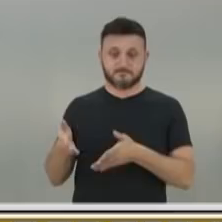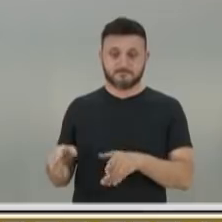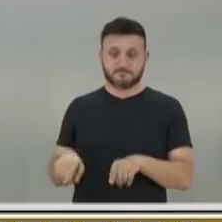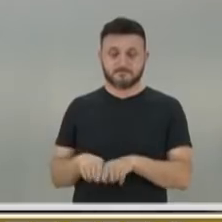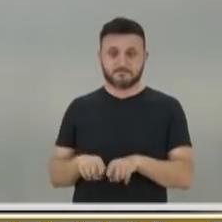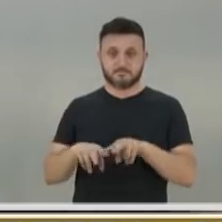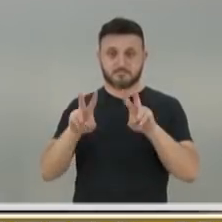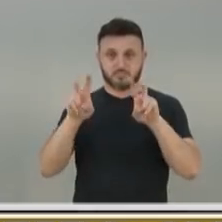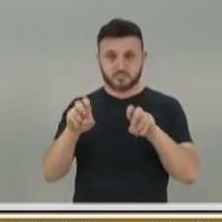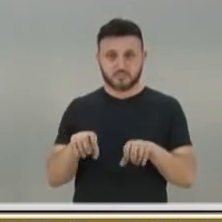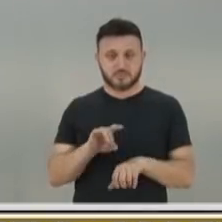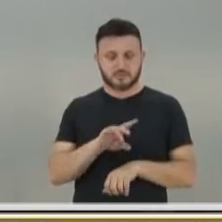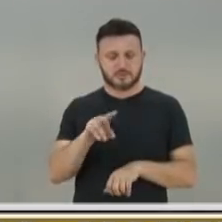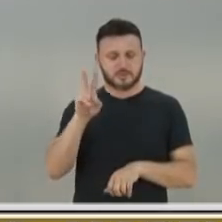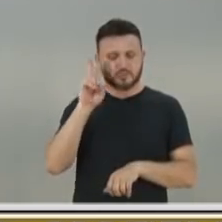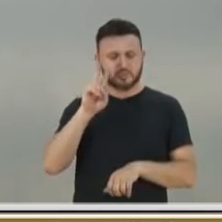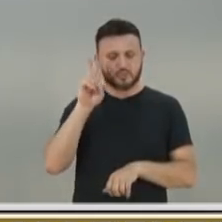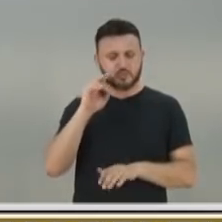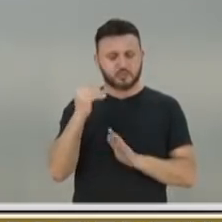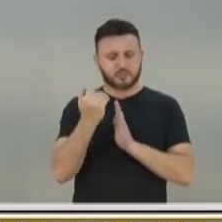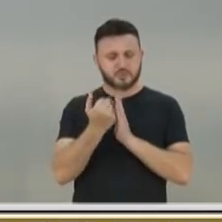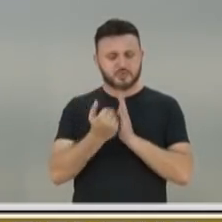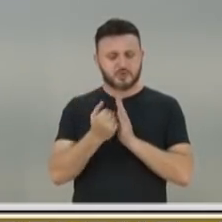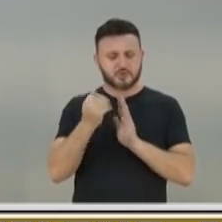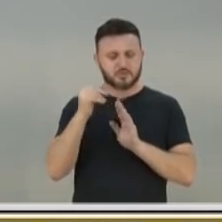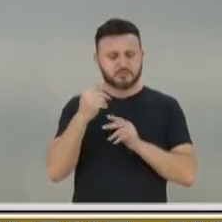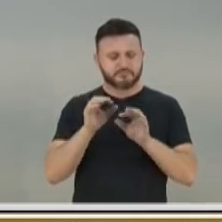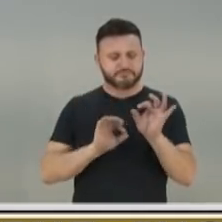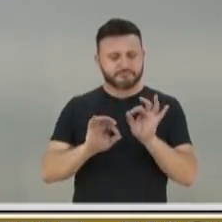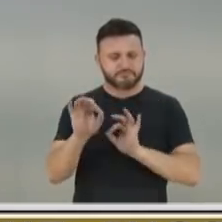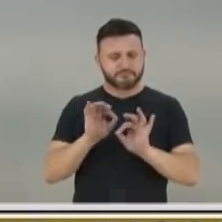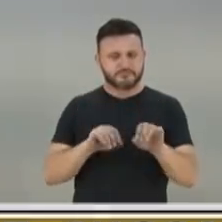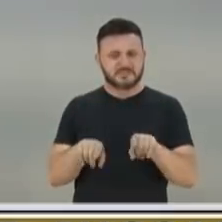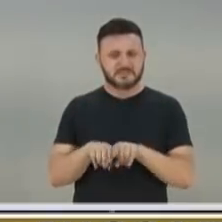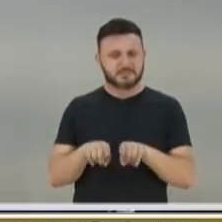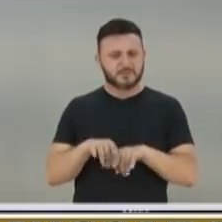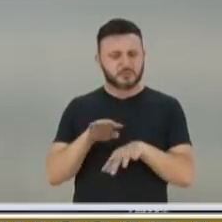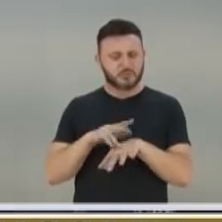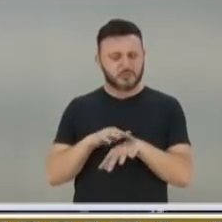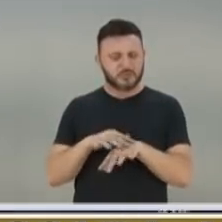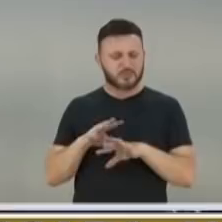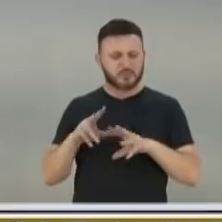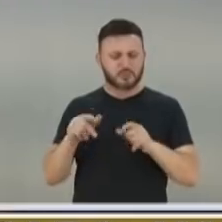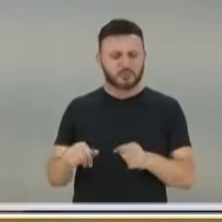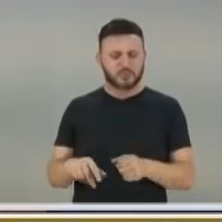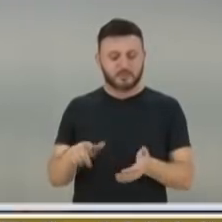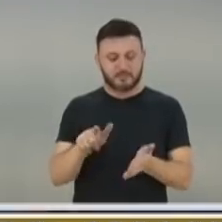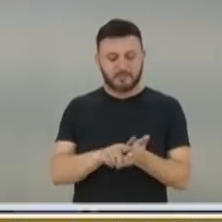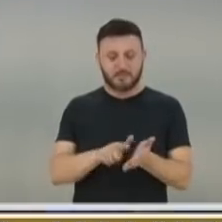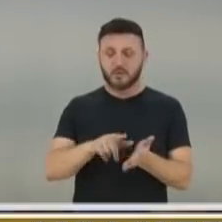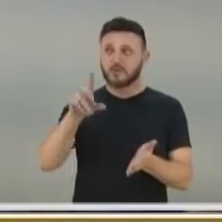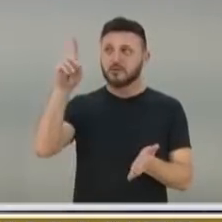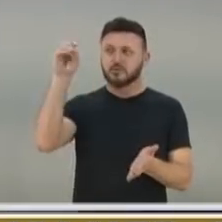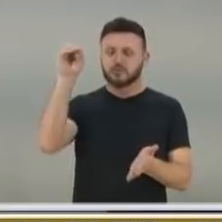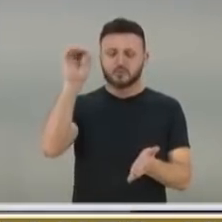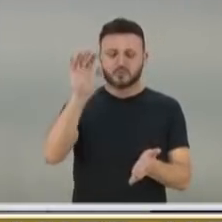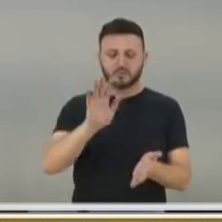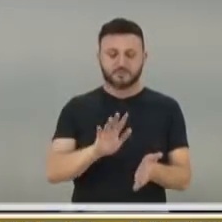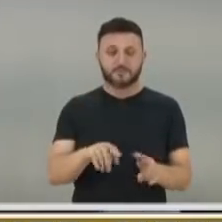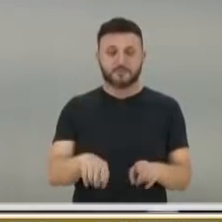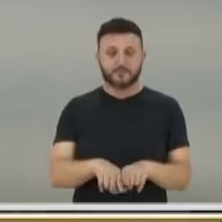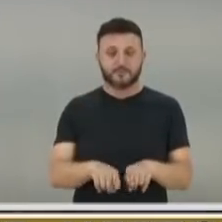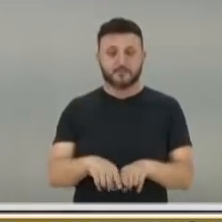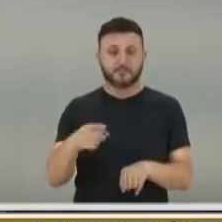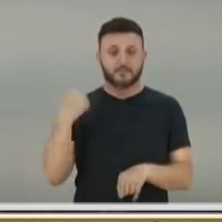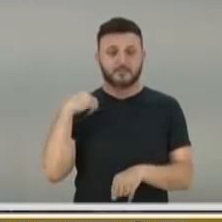cada sonho, cada projeto, cada mazela, cada enfermidade colocada na tua presença. E nós temos